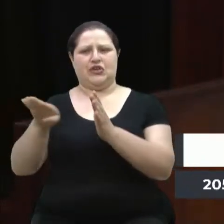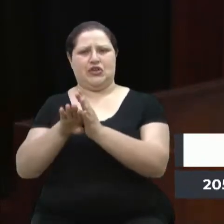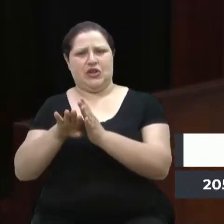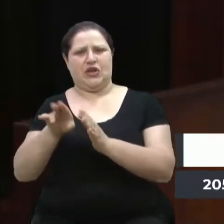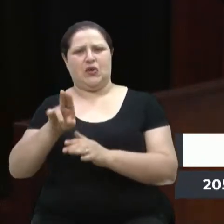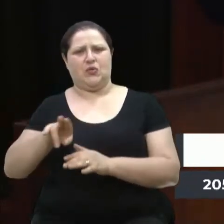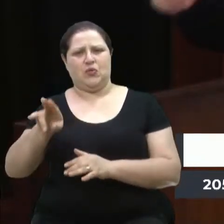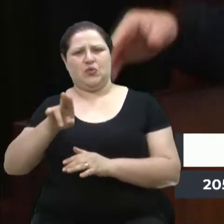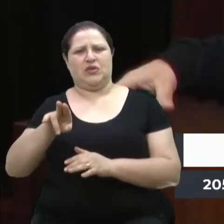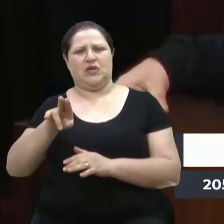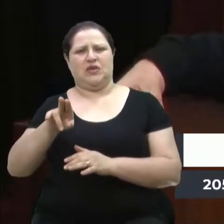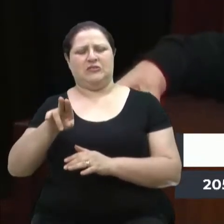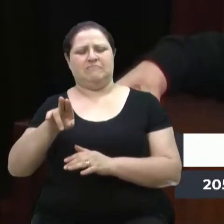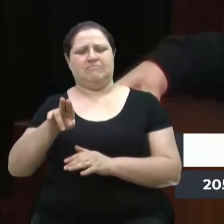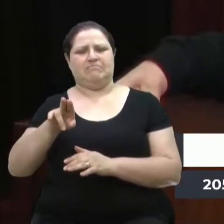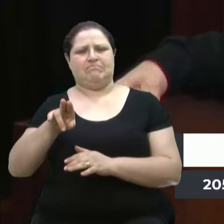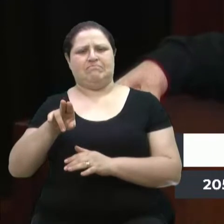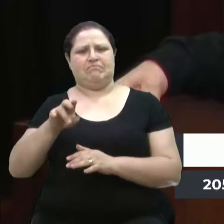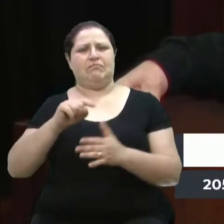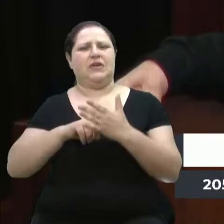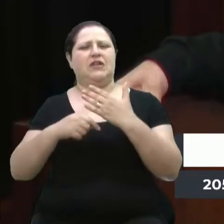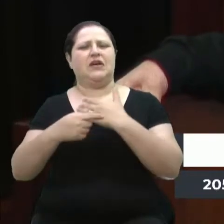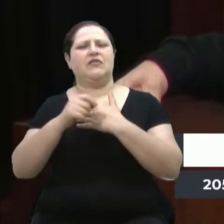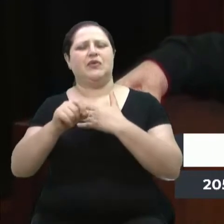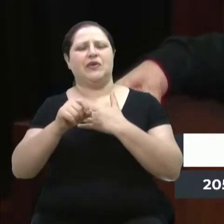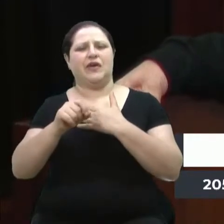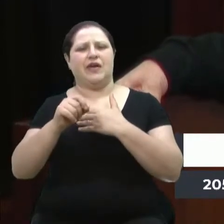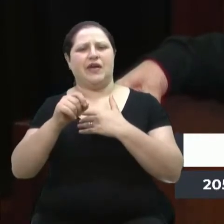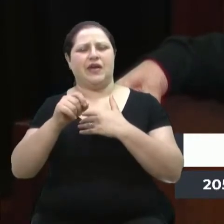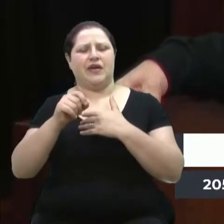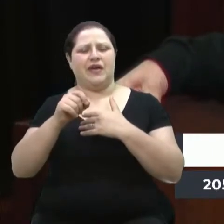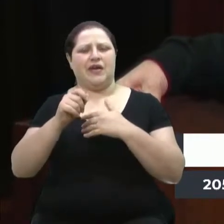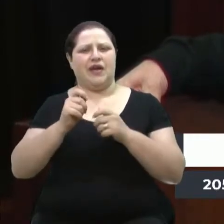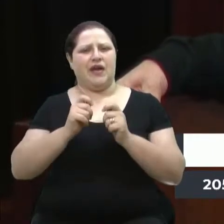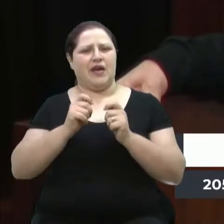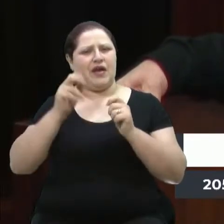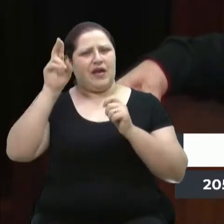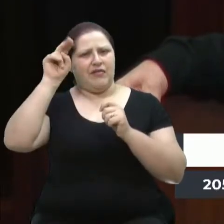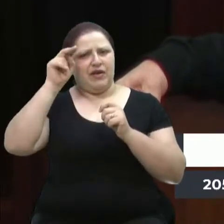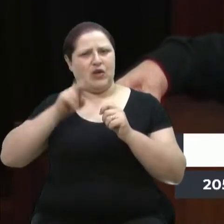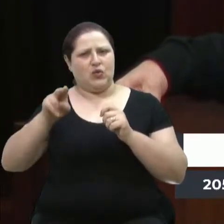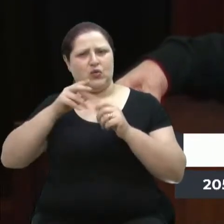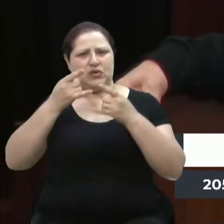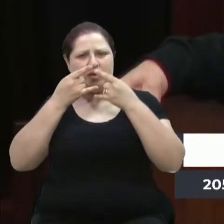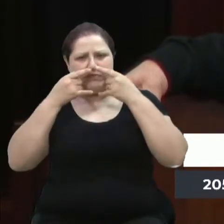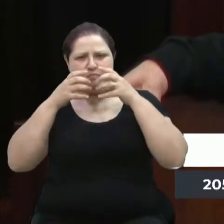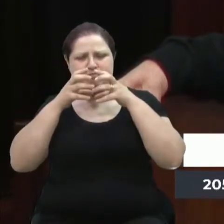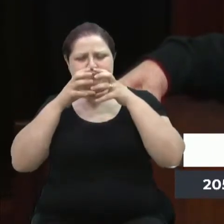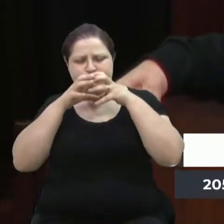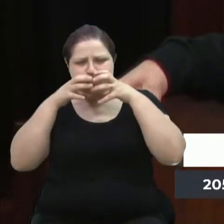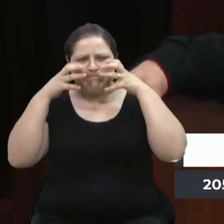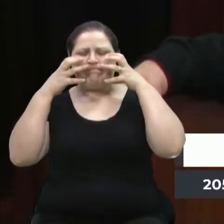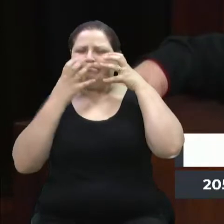as pessoas que vieram no dia ela ficou assim vai iludir eu tô convidando as pessoas para participar é